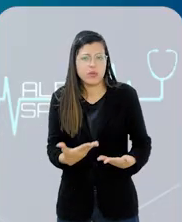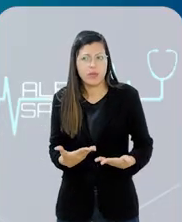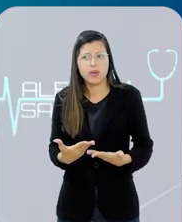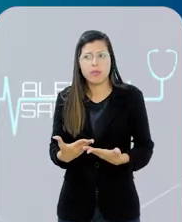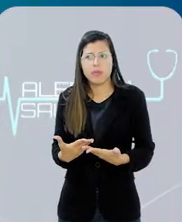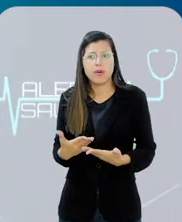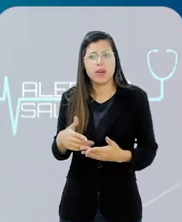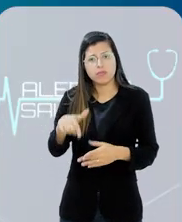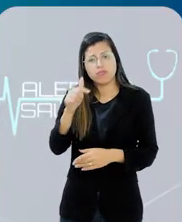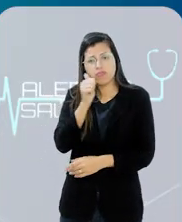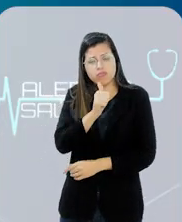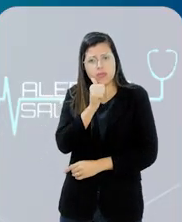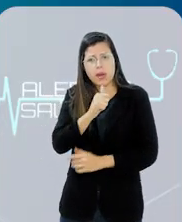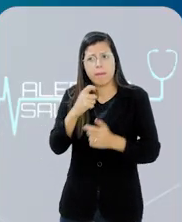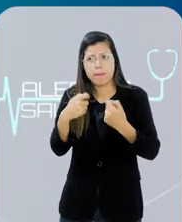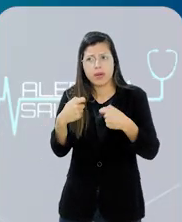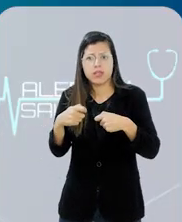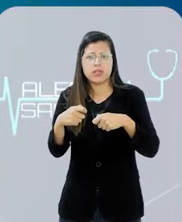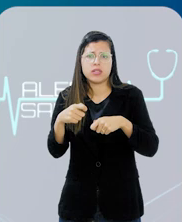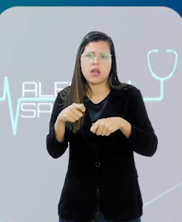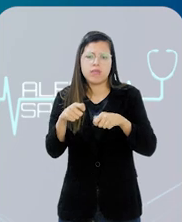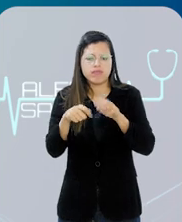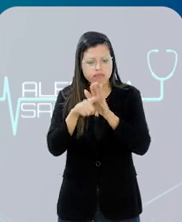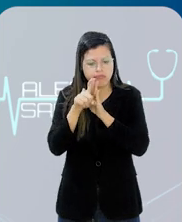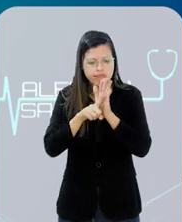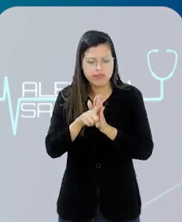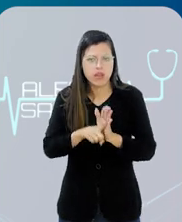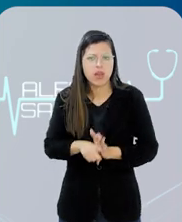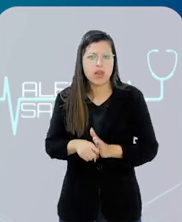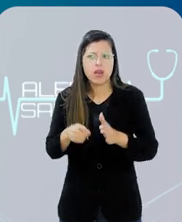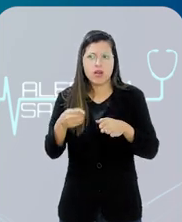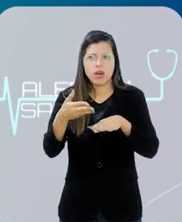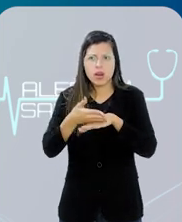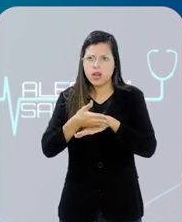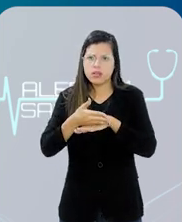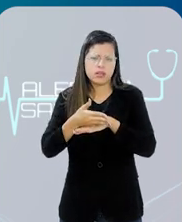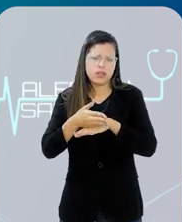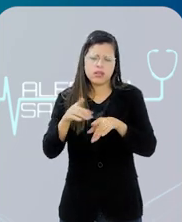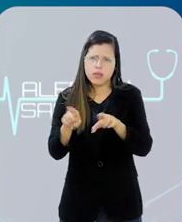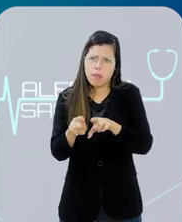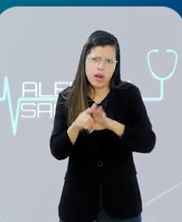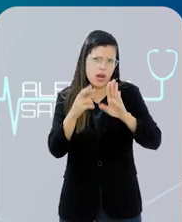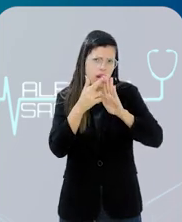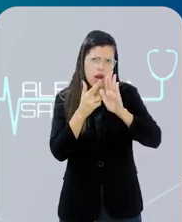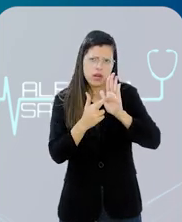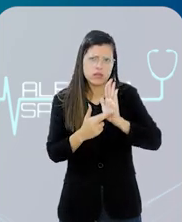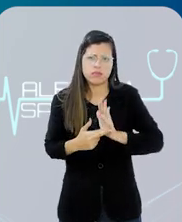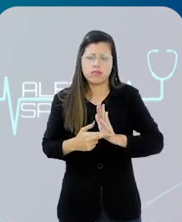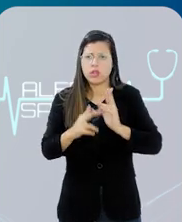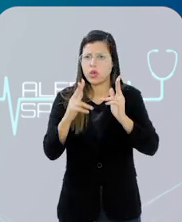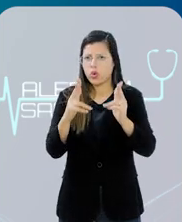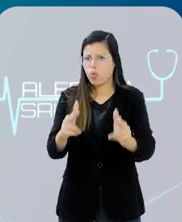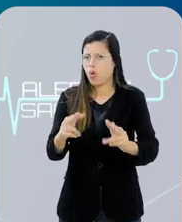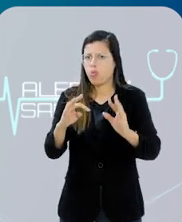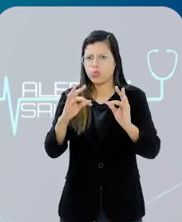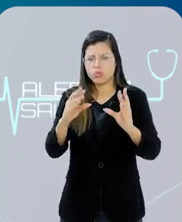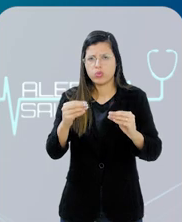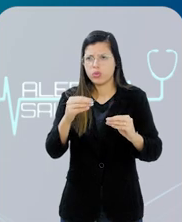que precisam ser vistas com a regularidade. Então, ela entra dentro do mesmo protocolo que todas as